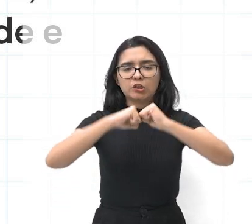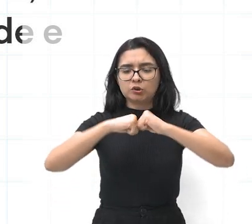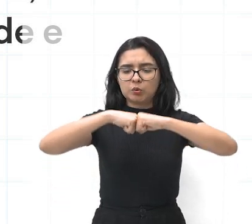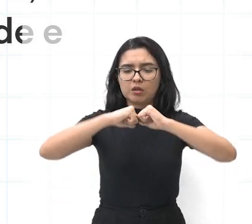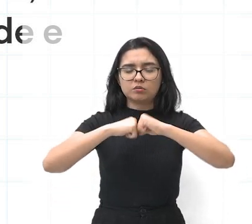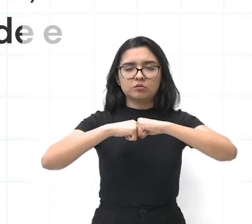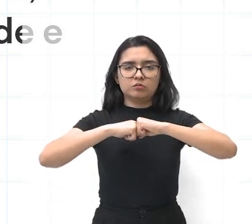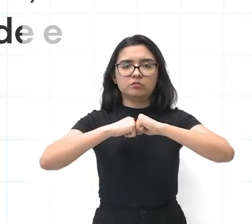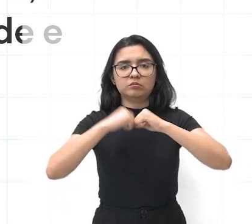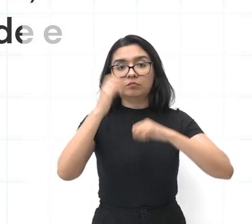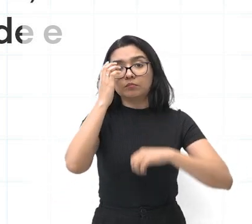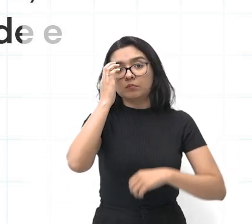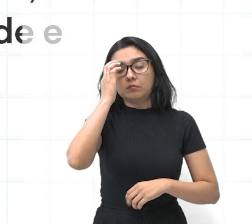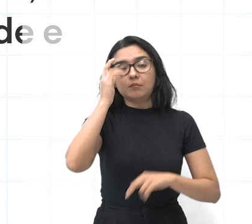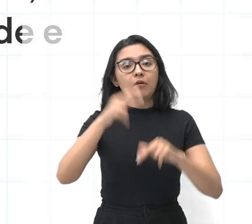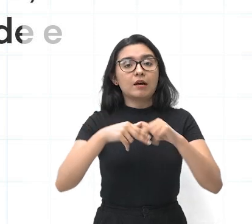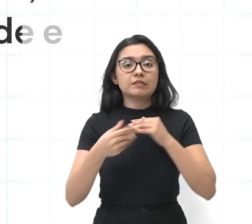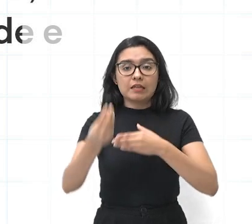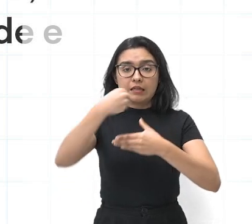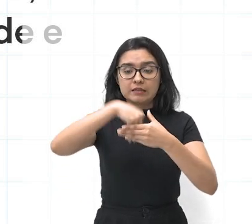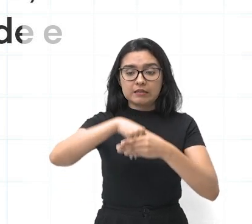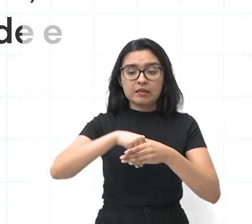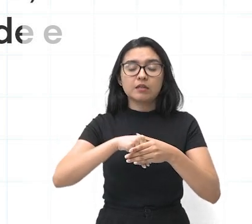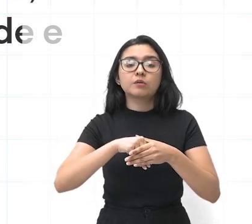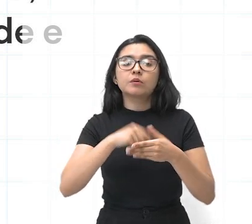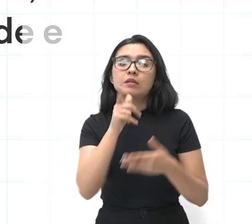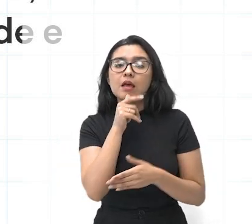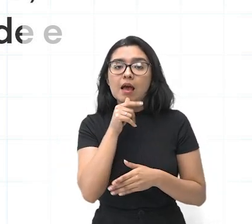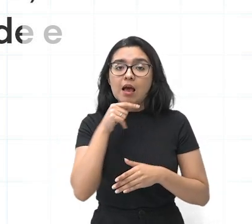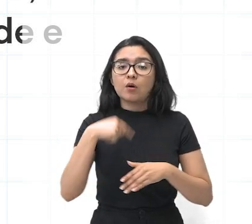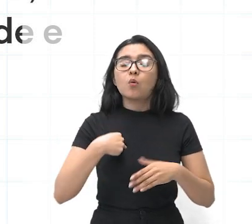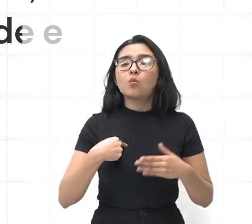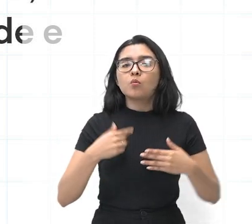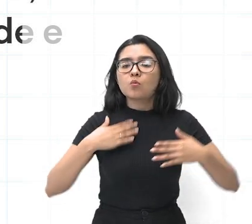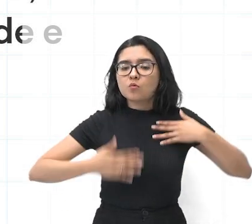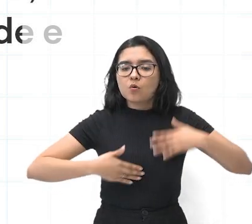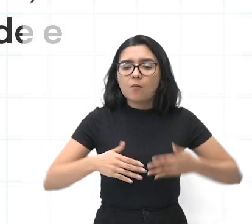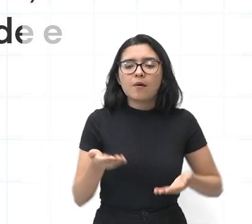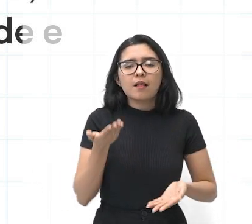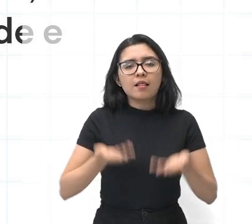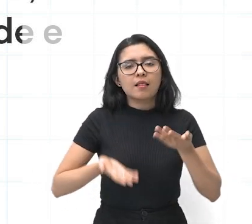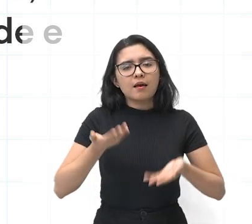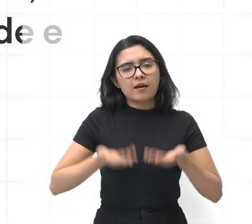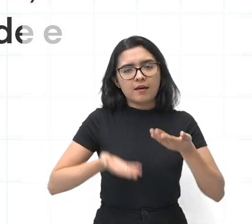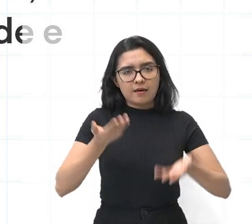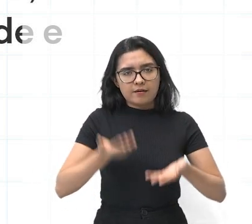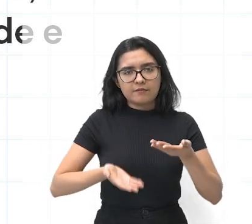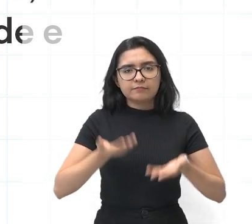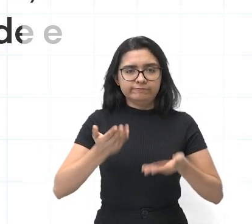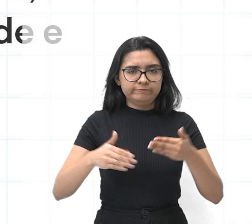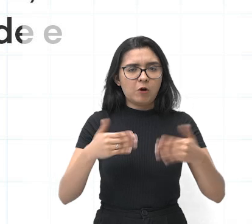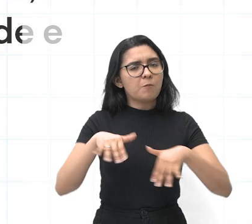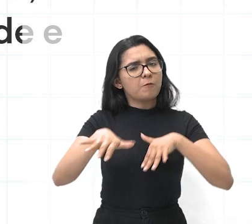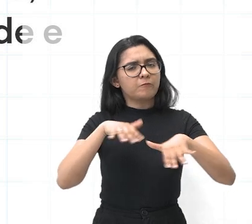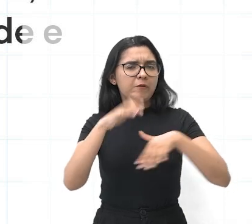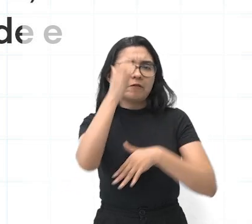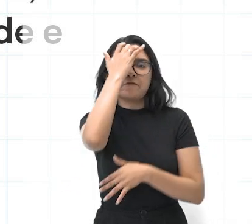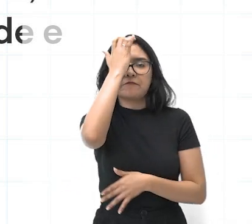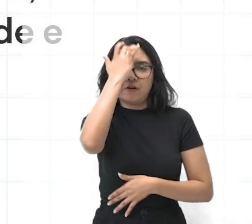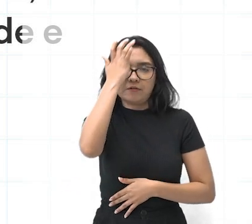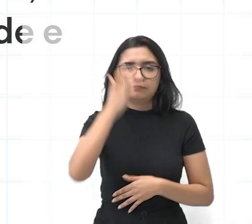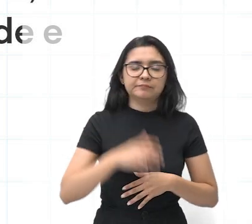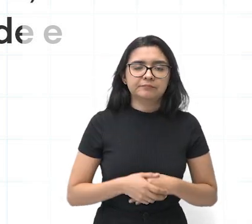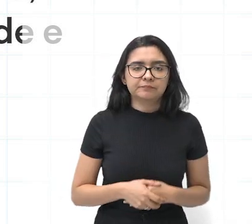articulações, porque nós estamos ali dentro d'água, então nosso corpo fica mais leve e a gente consegue fazer os movimentos com mais facilidade,